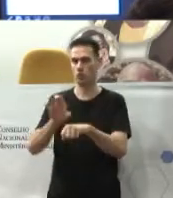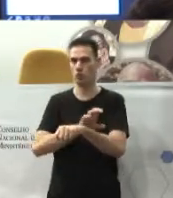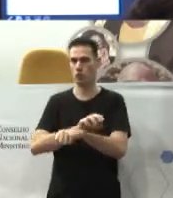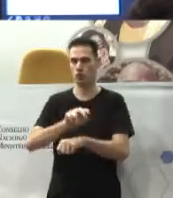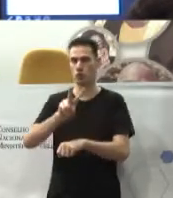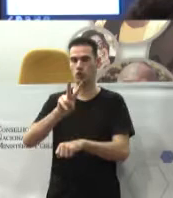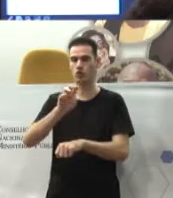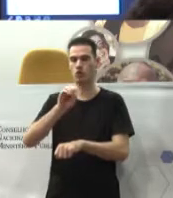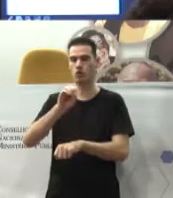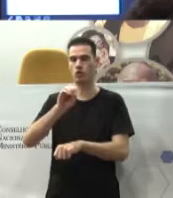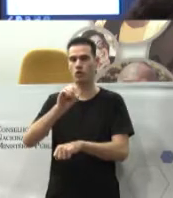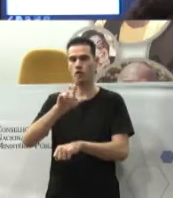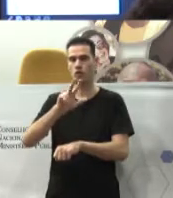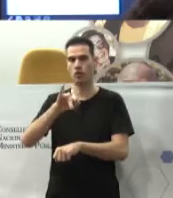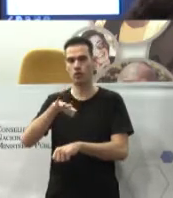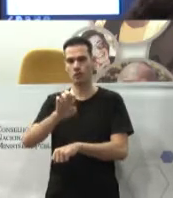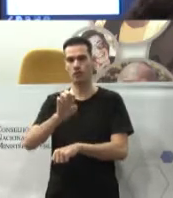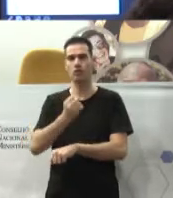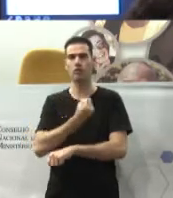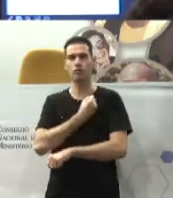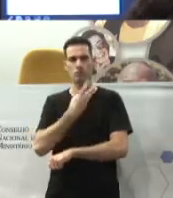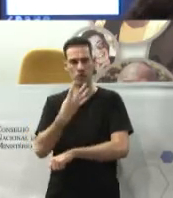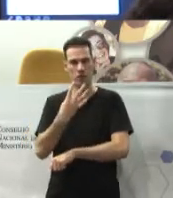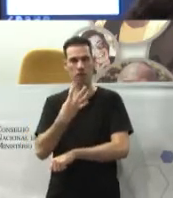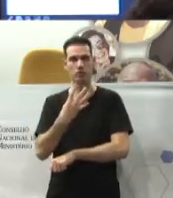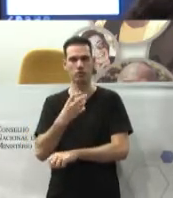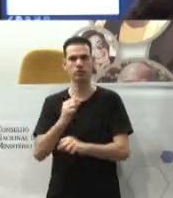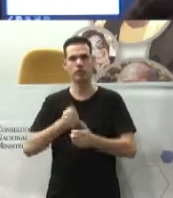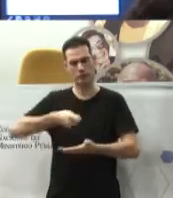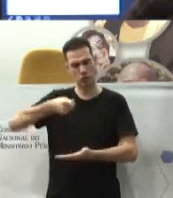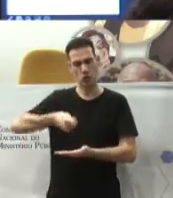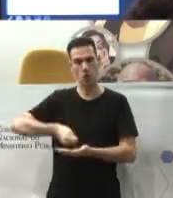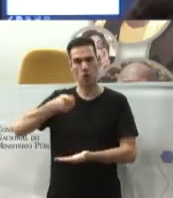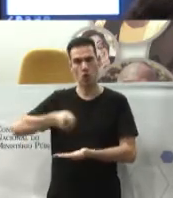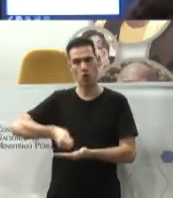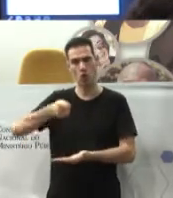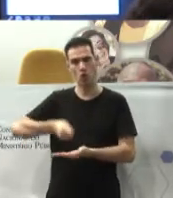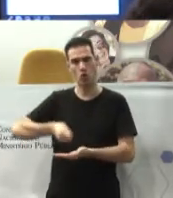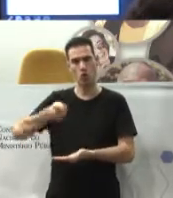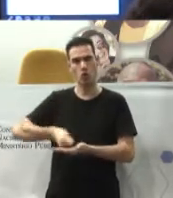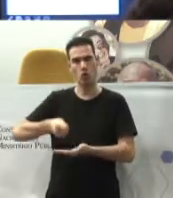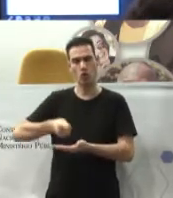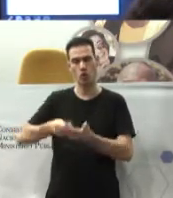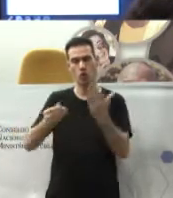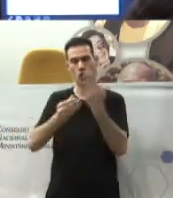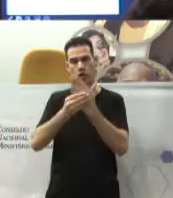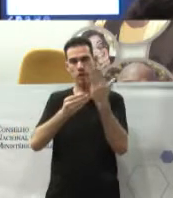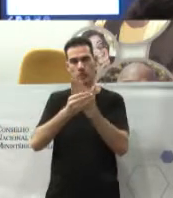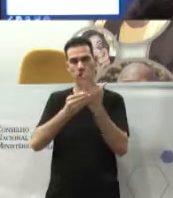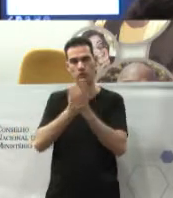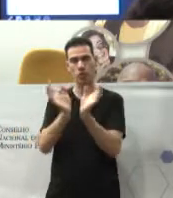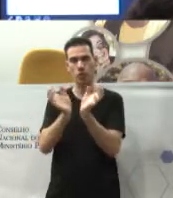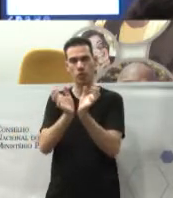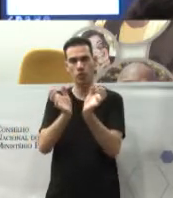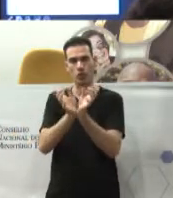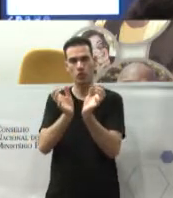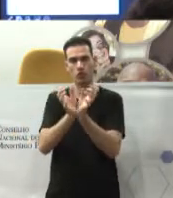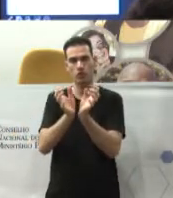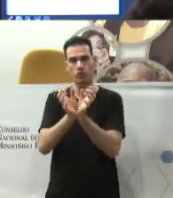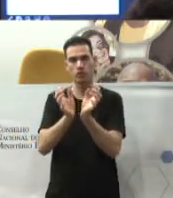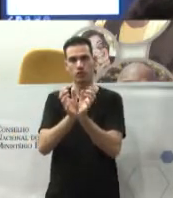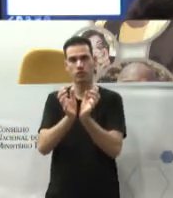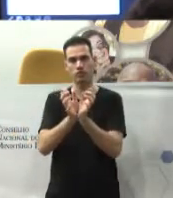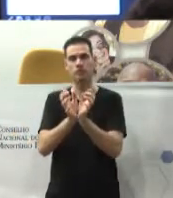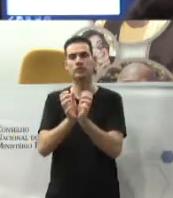4, eu e o professor Fred, que é obrigatório que seja o processo coletivo o caso